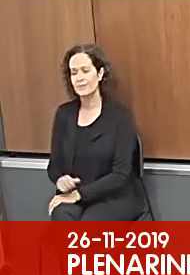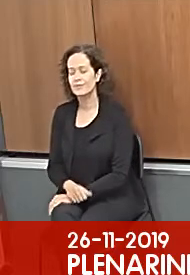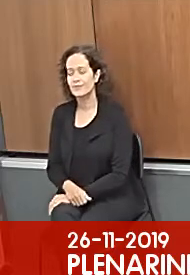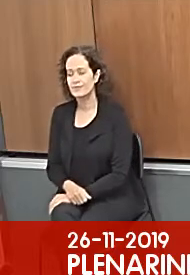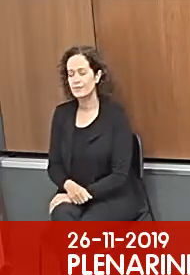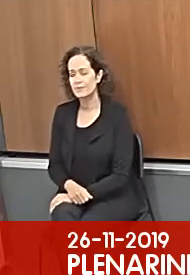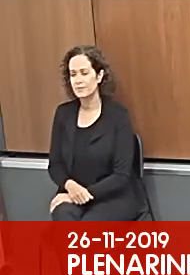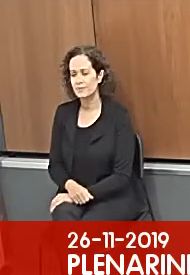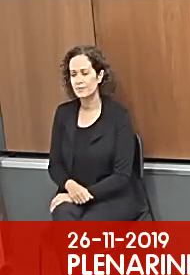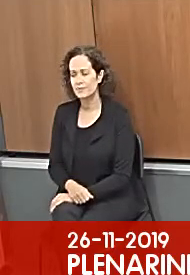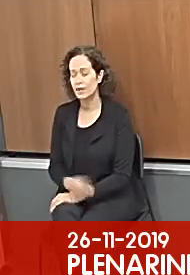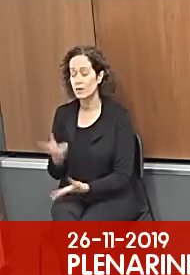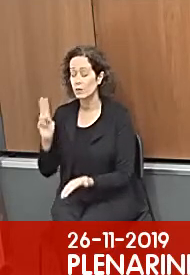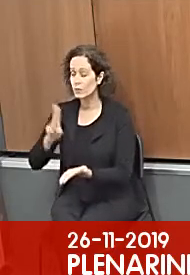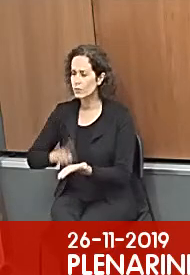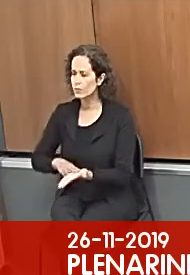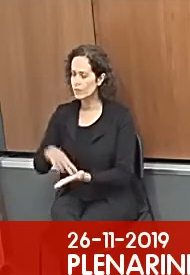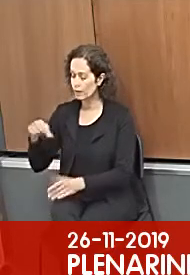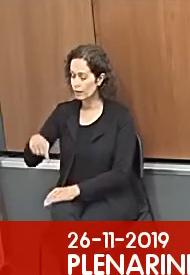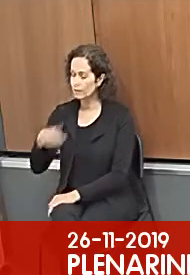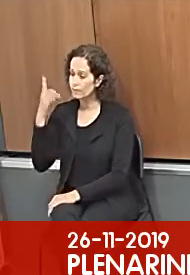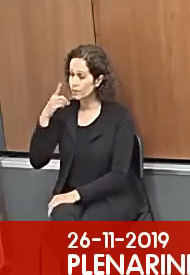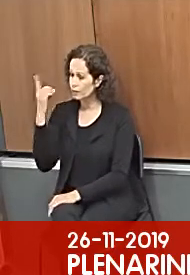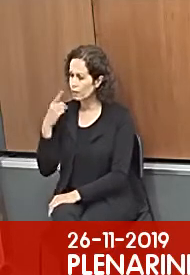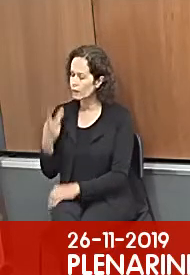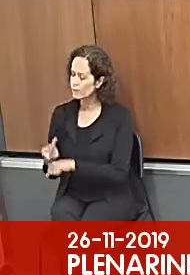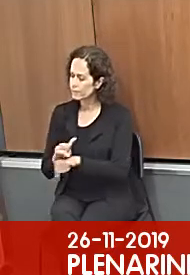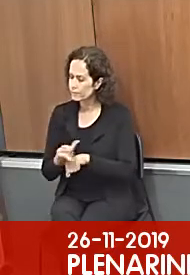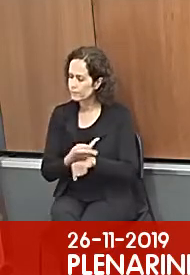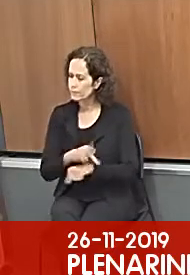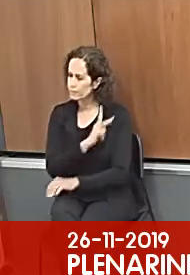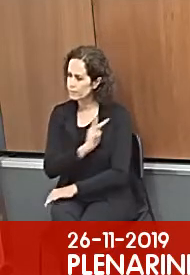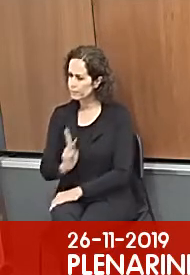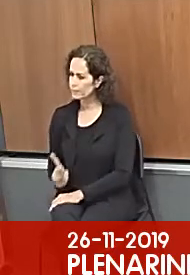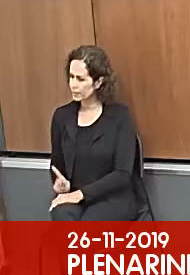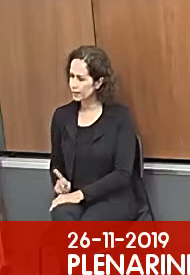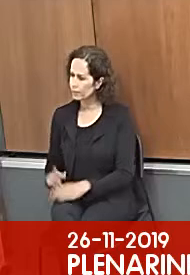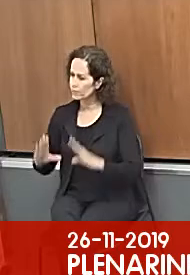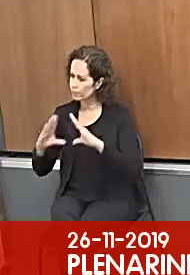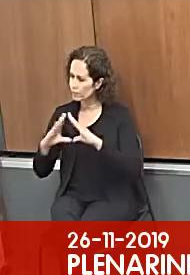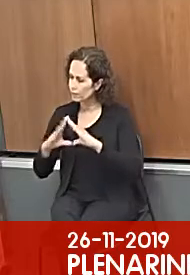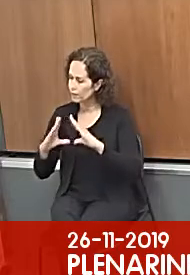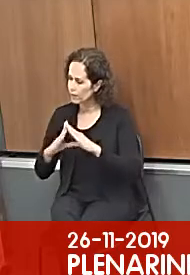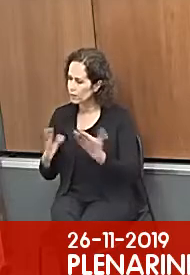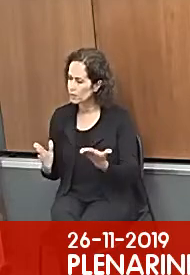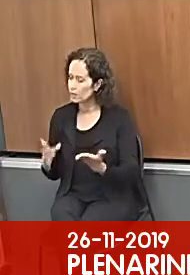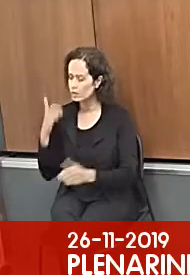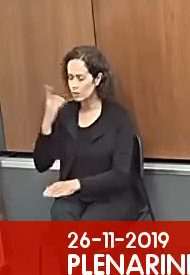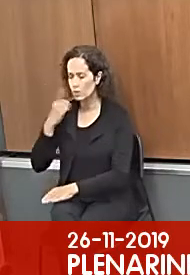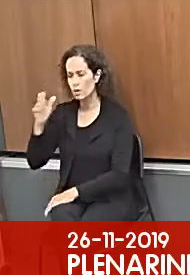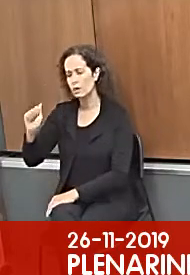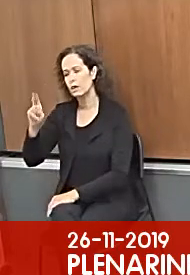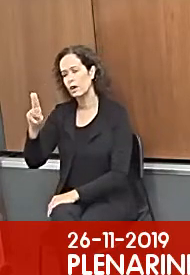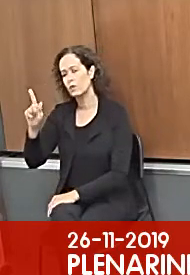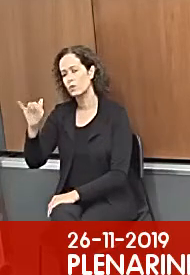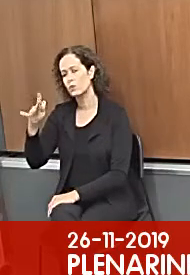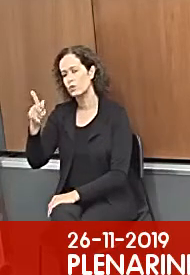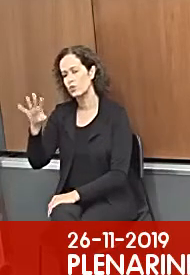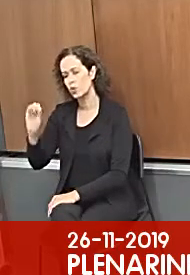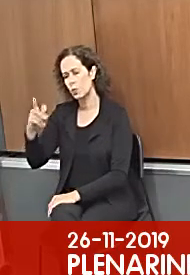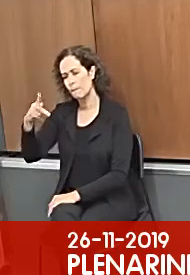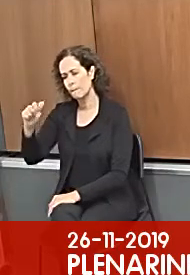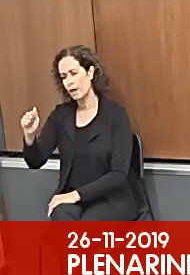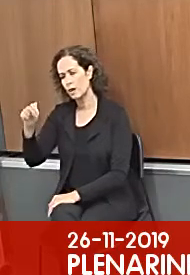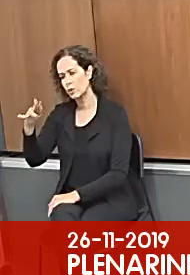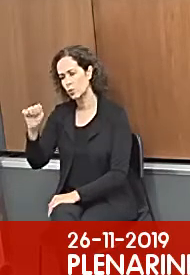logo que eu assumi como deputado, eu procurei o presidente da casa, o deputado Agostinho Patrus, e pedi a ele, que